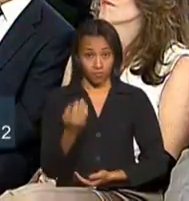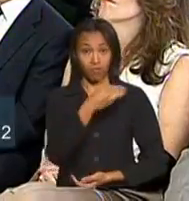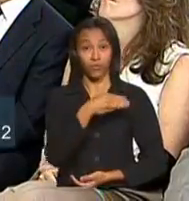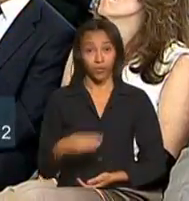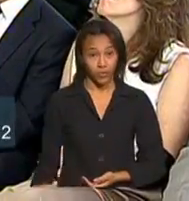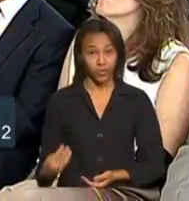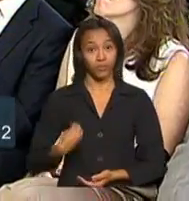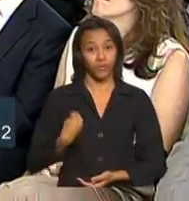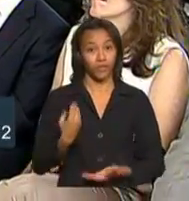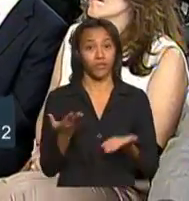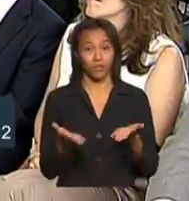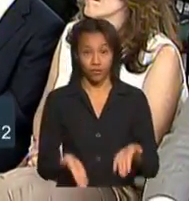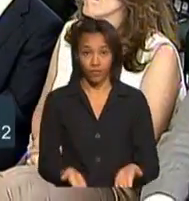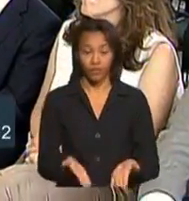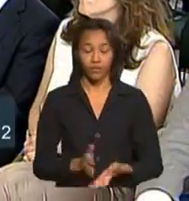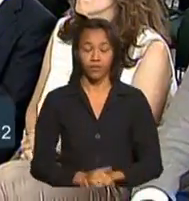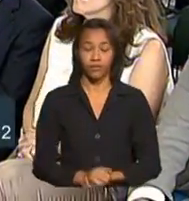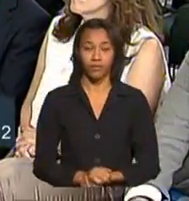ministros aqui presentes,